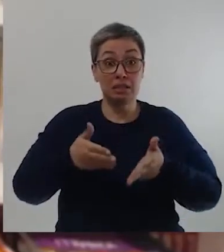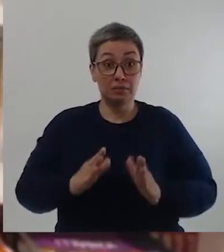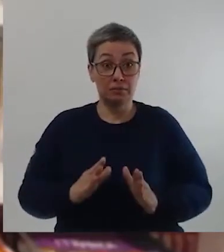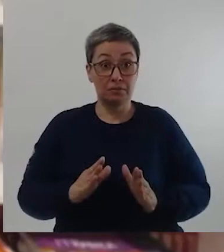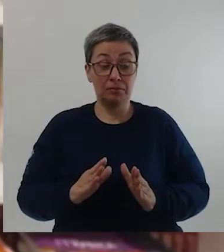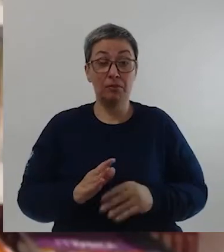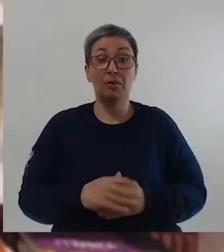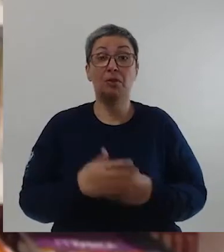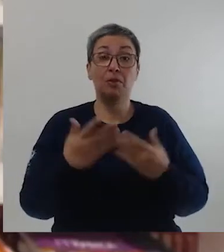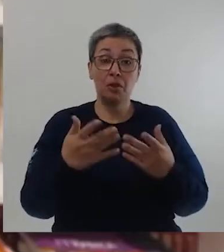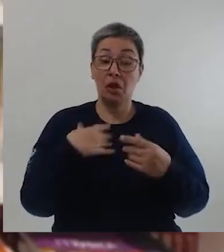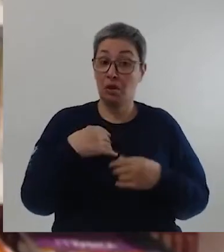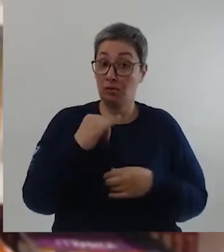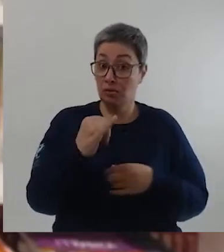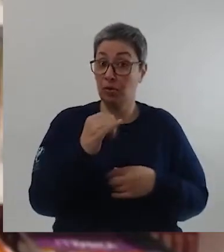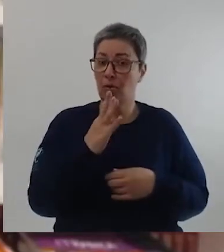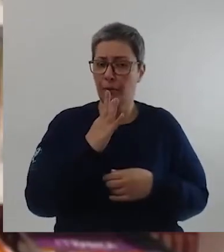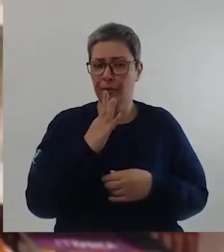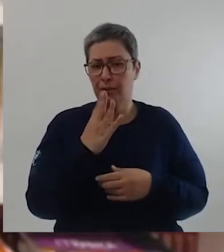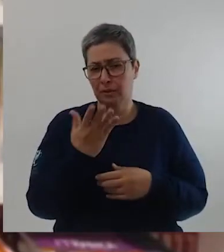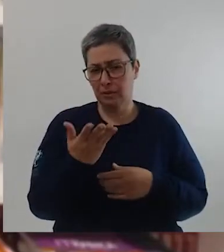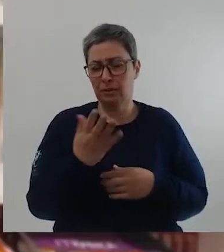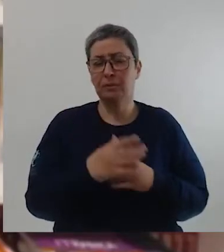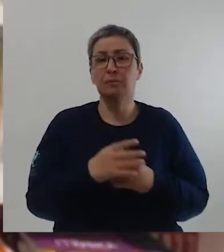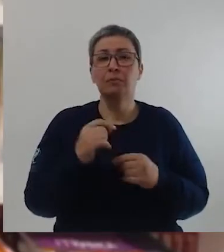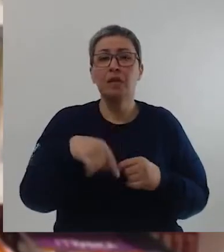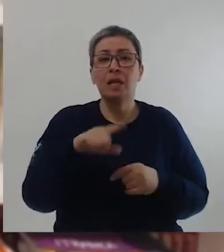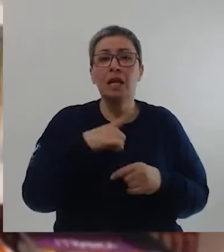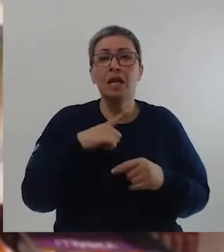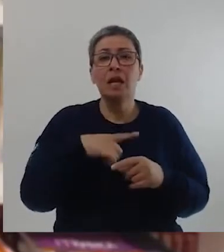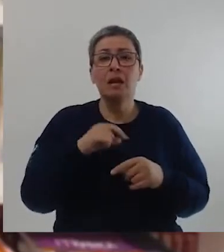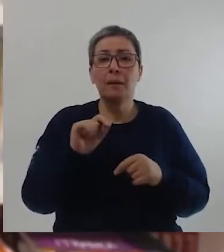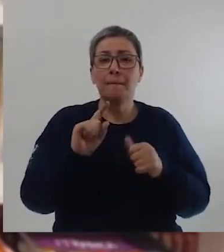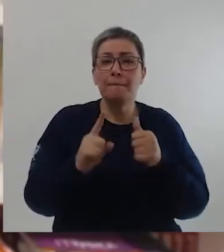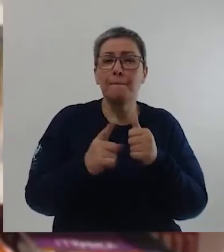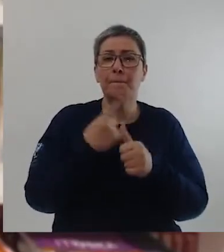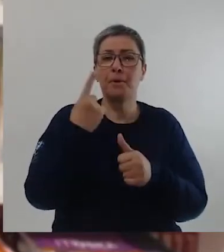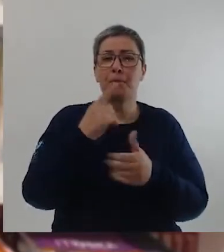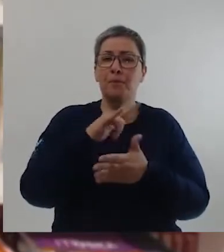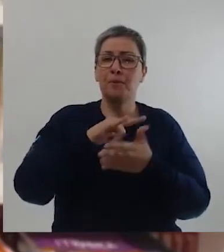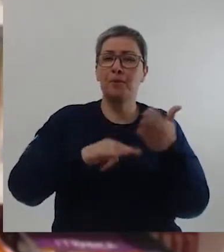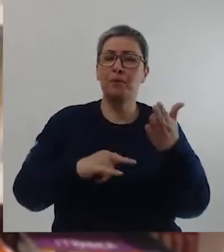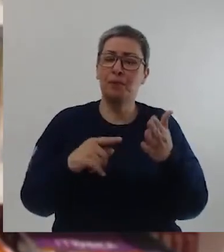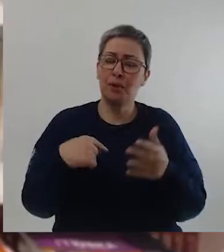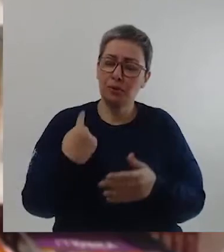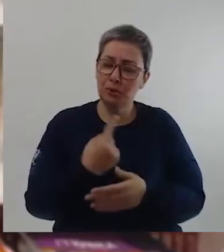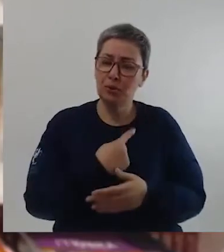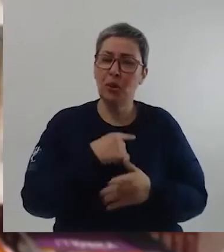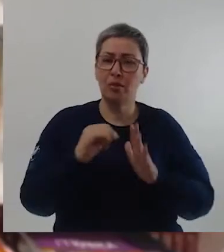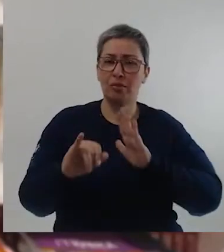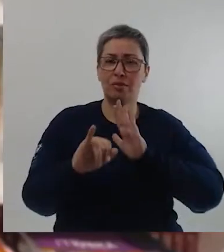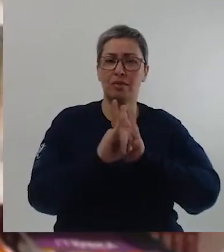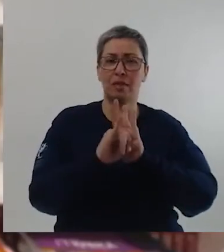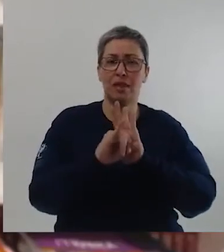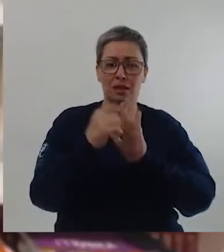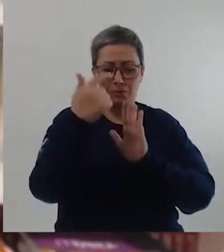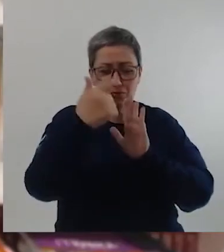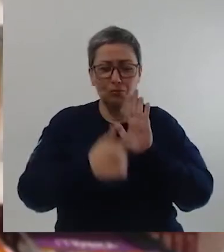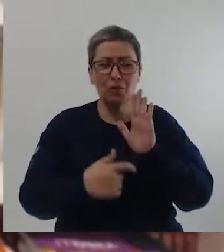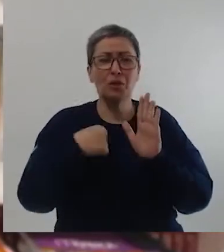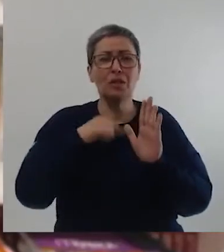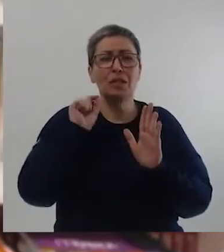de nascimento documento que você conhece não esse é o nosso primeiro documento de